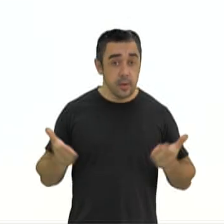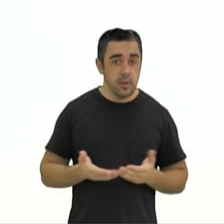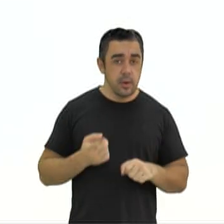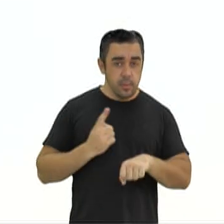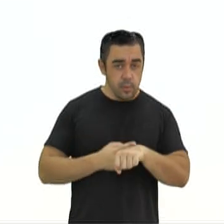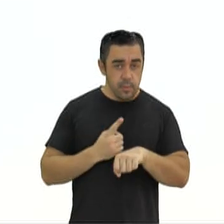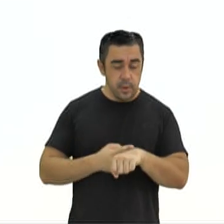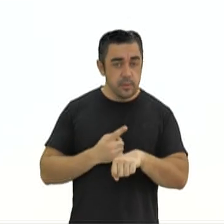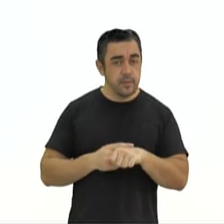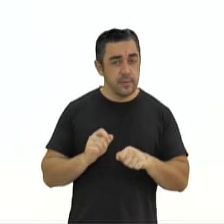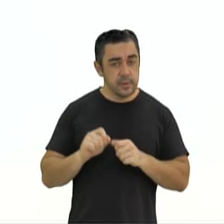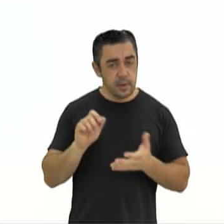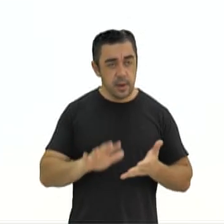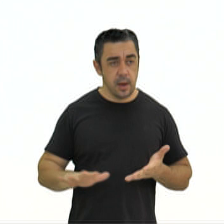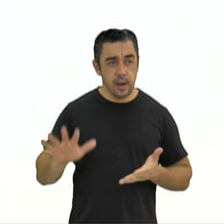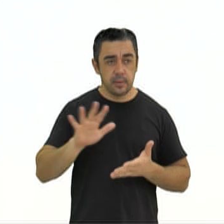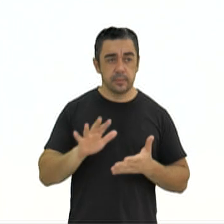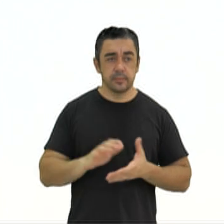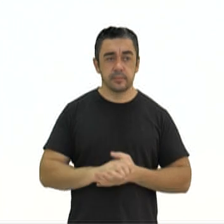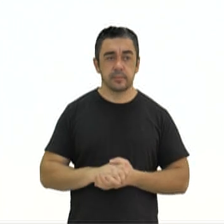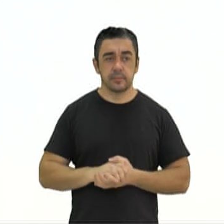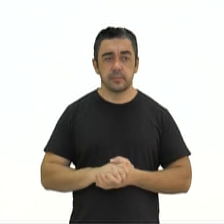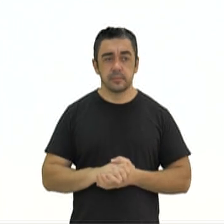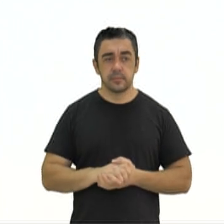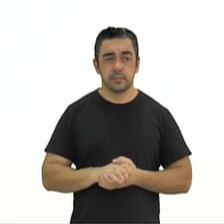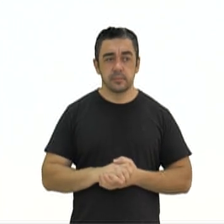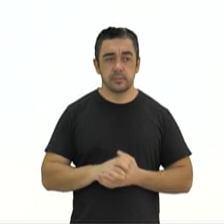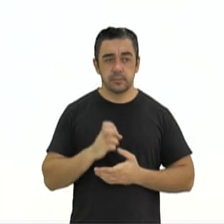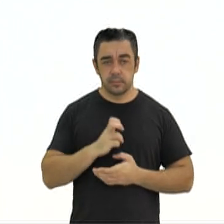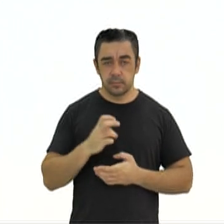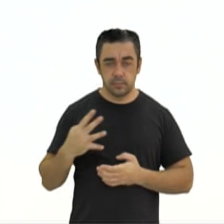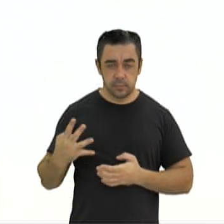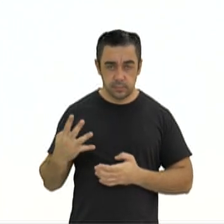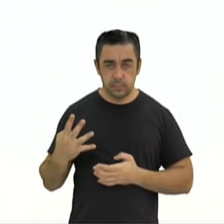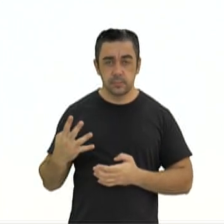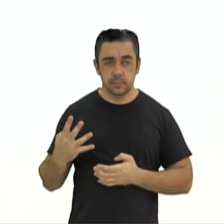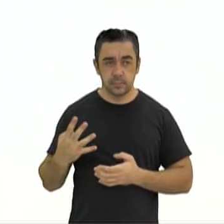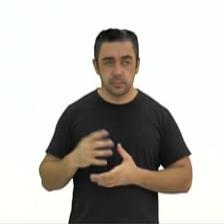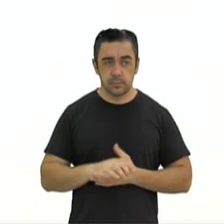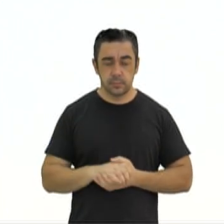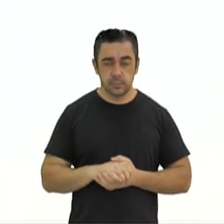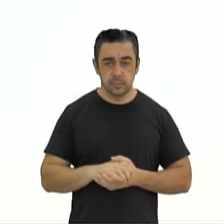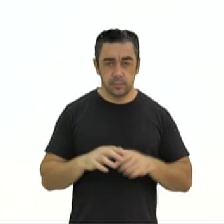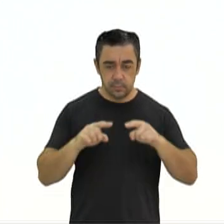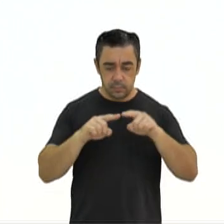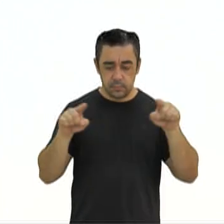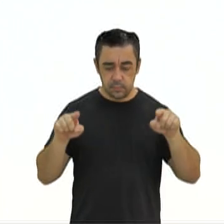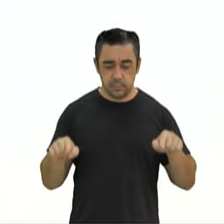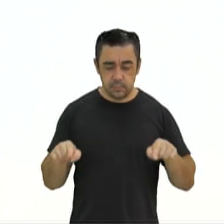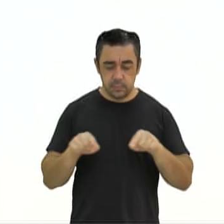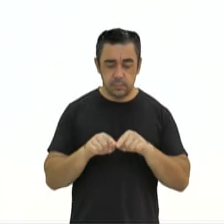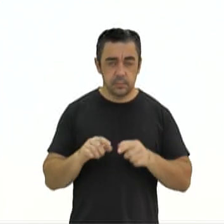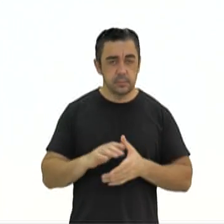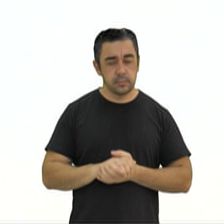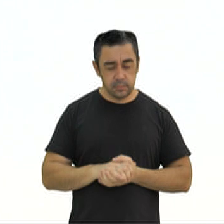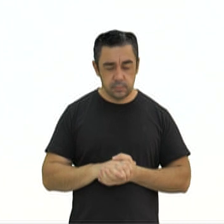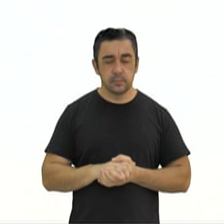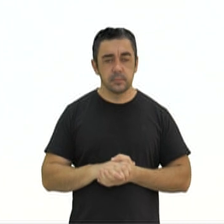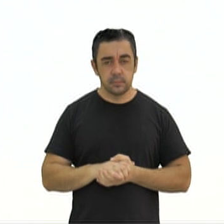momento de fazer. Quanto tem essa base aqui mesmo? 54. Isso não é um quadrado?